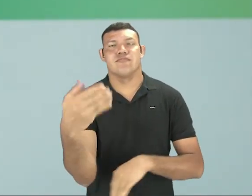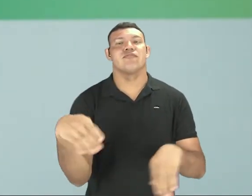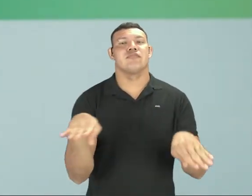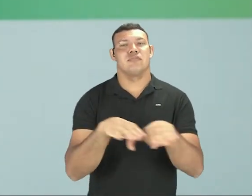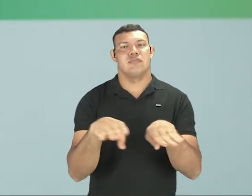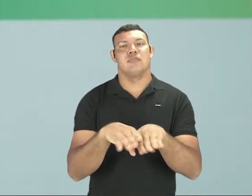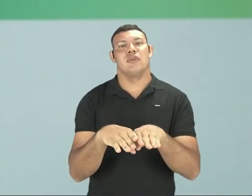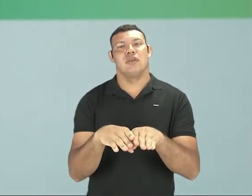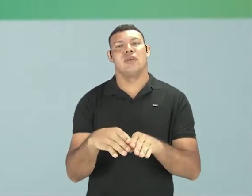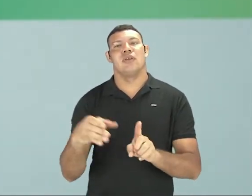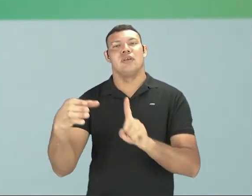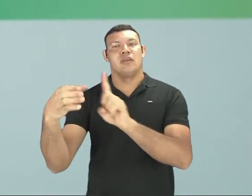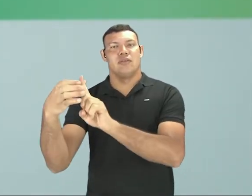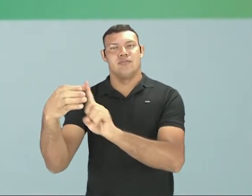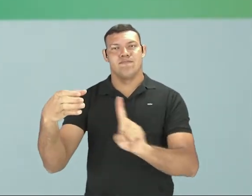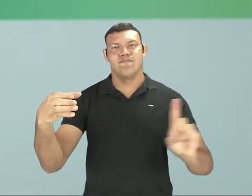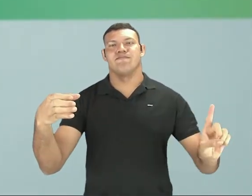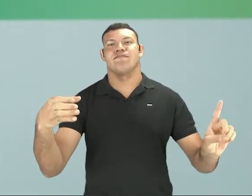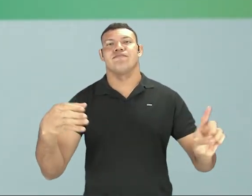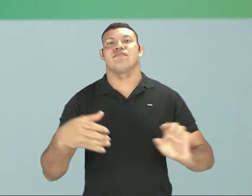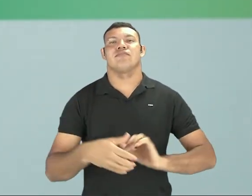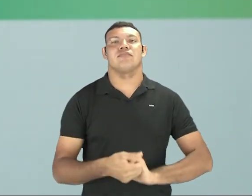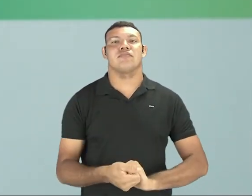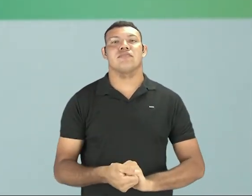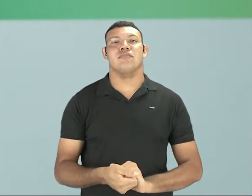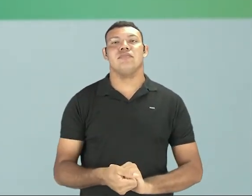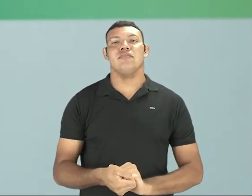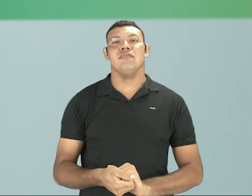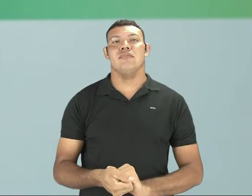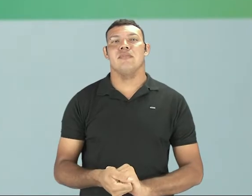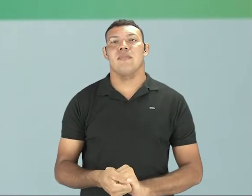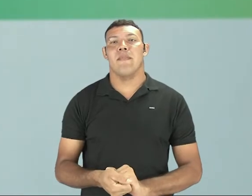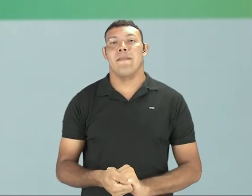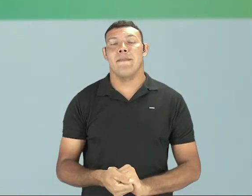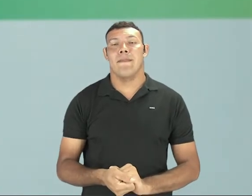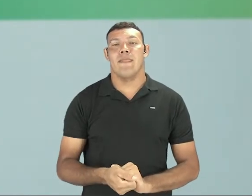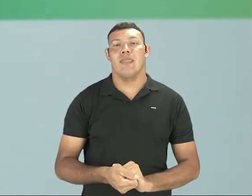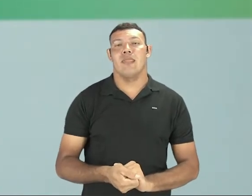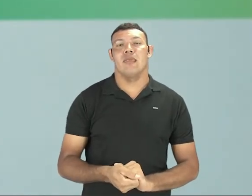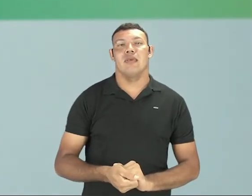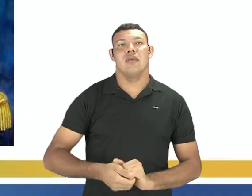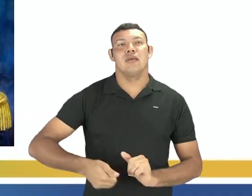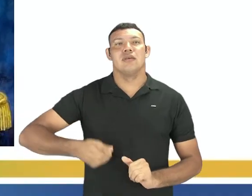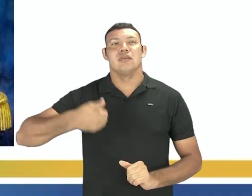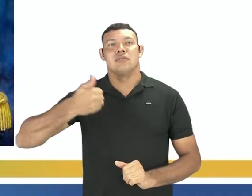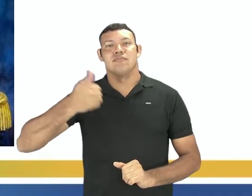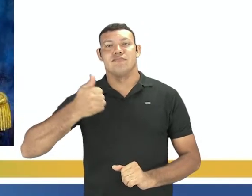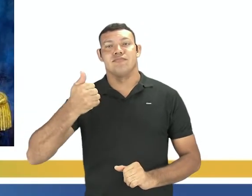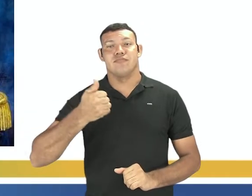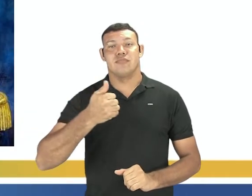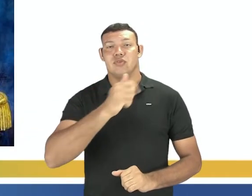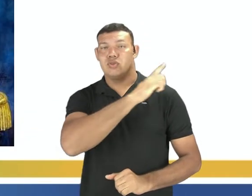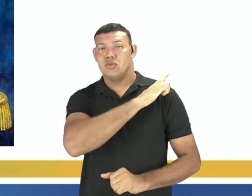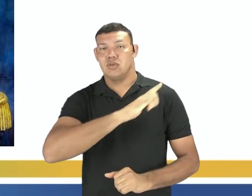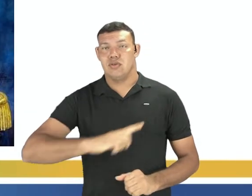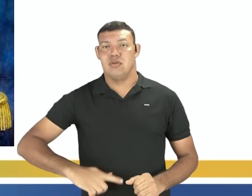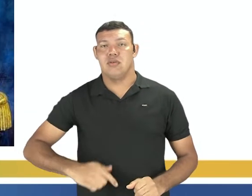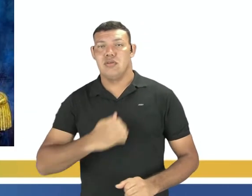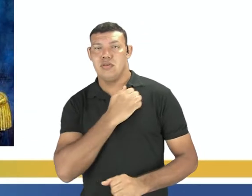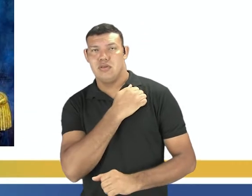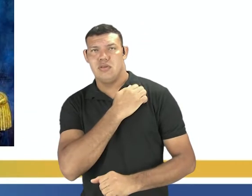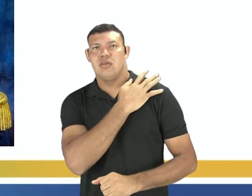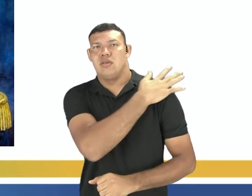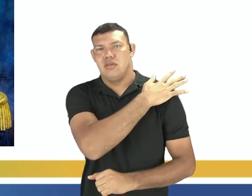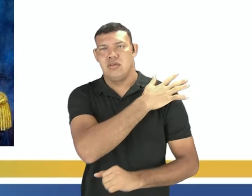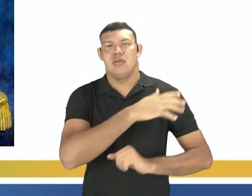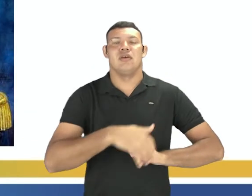é excludente. Os primeiros governos militares, né, que nós temos aí nesse período. O Deodoro da Fonseca,